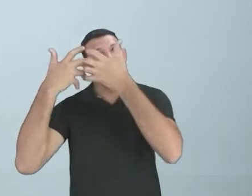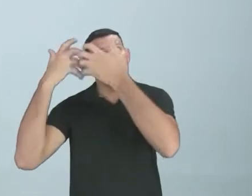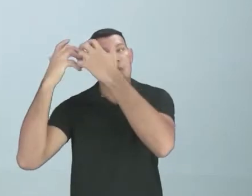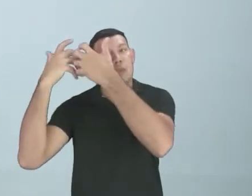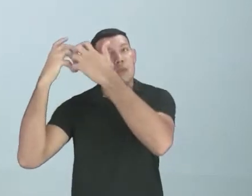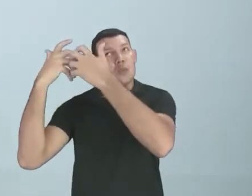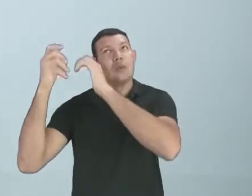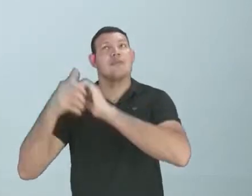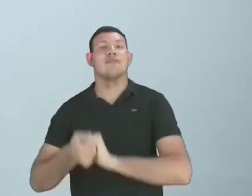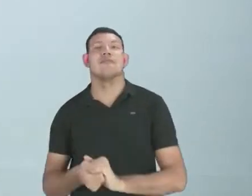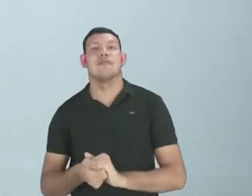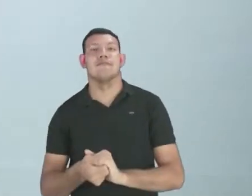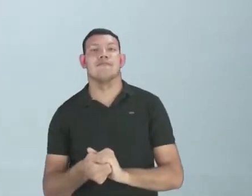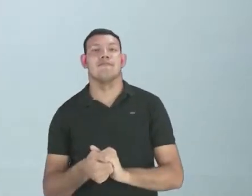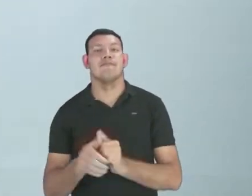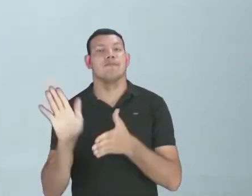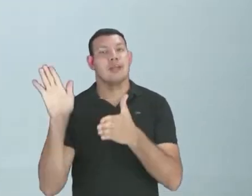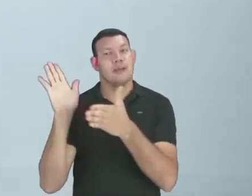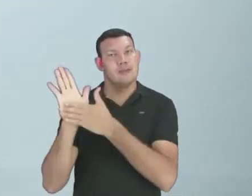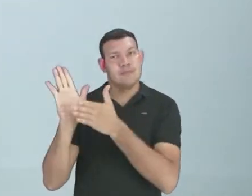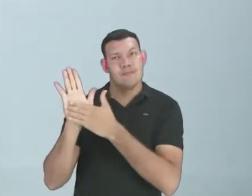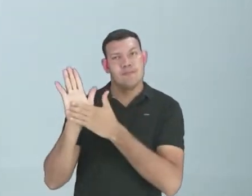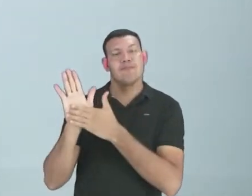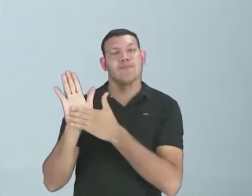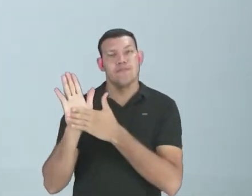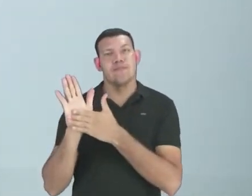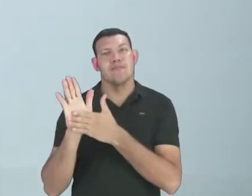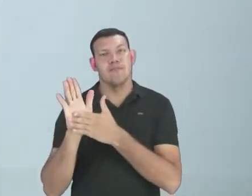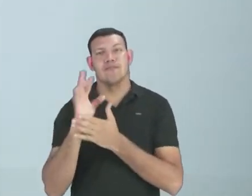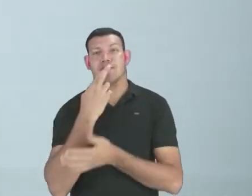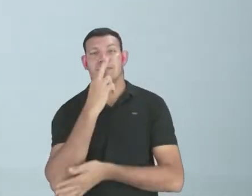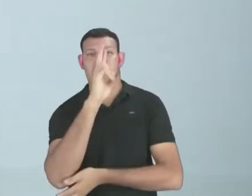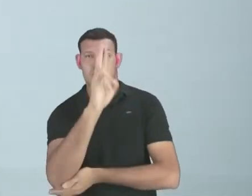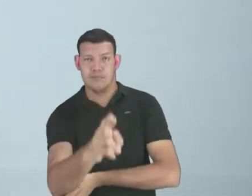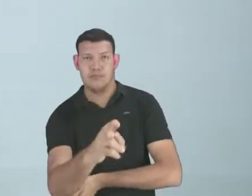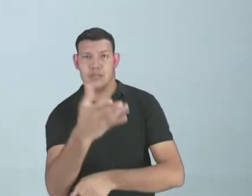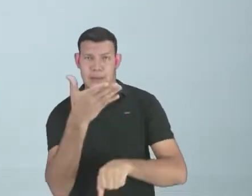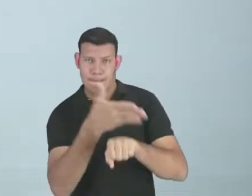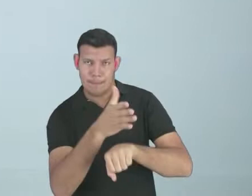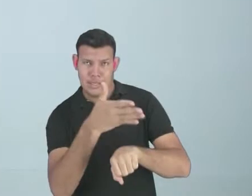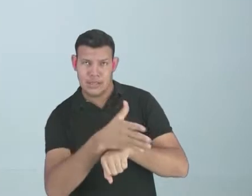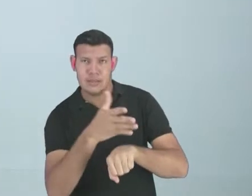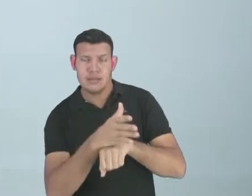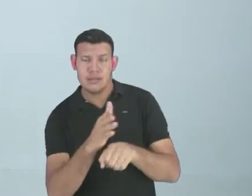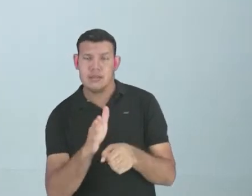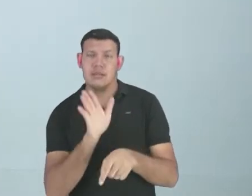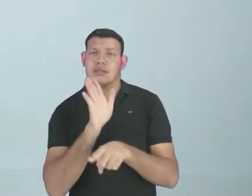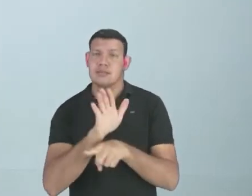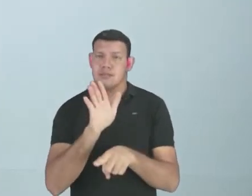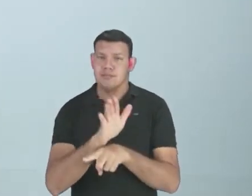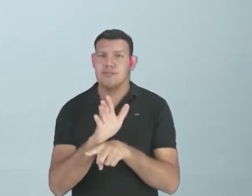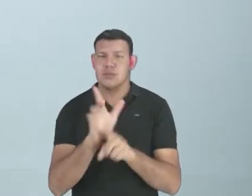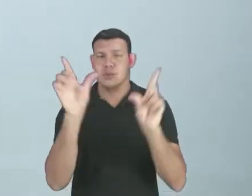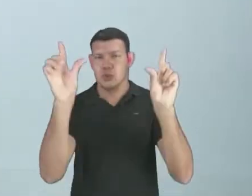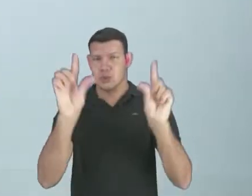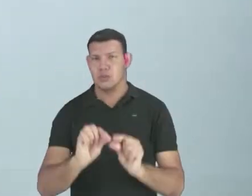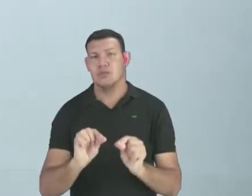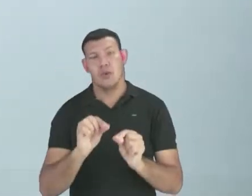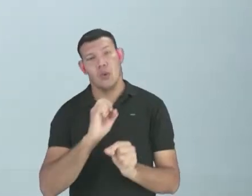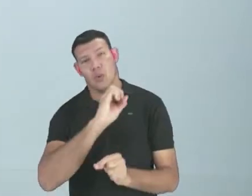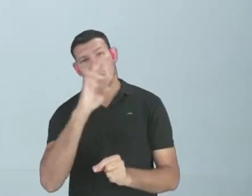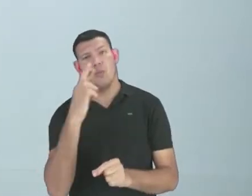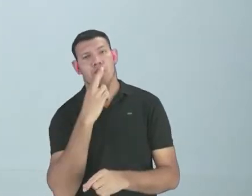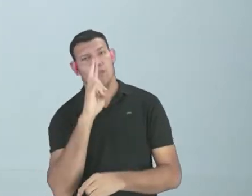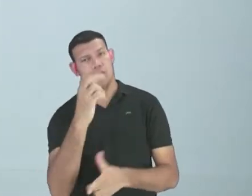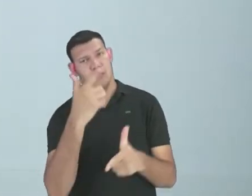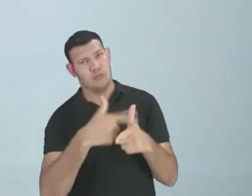reflexivo, propor, né, medidas, né, colocar em prática alguma coisa que ajude a atenuar, né, ou solucionar aquele problema,